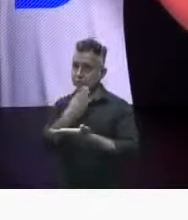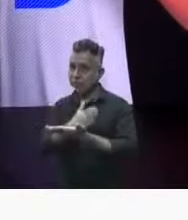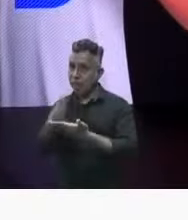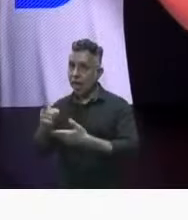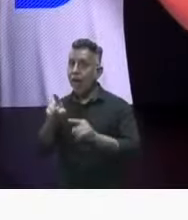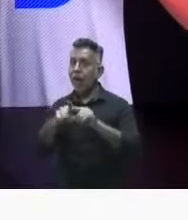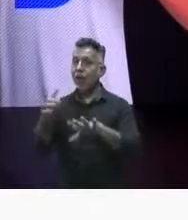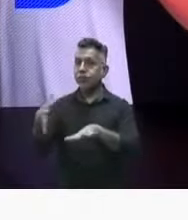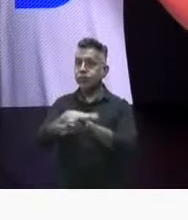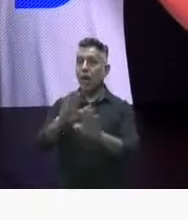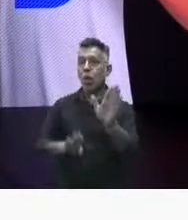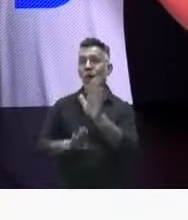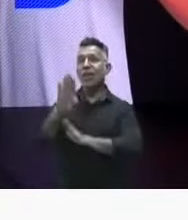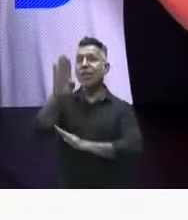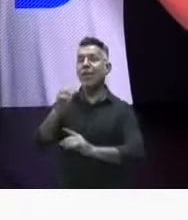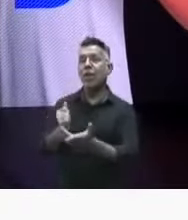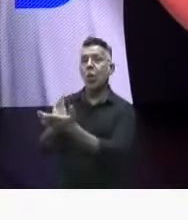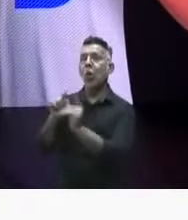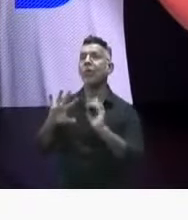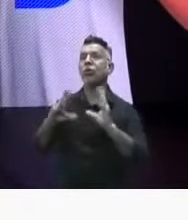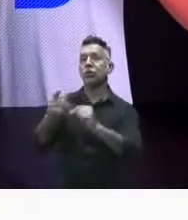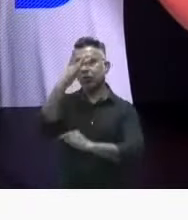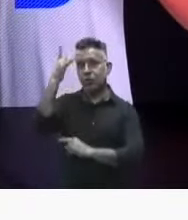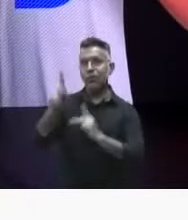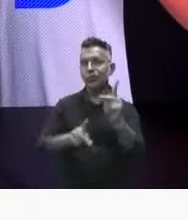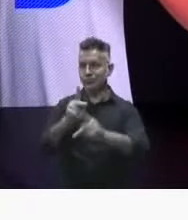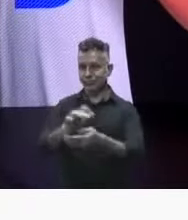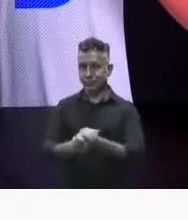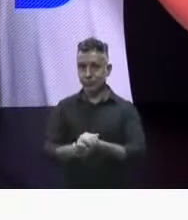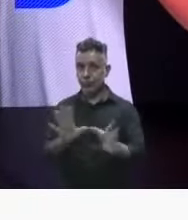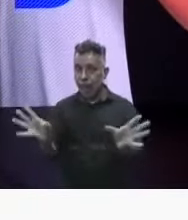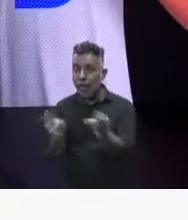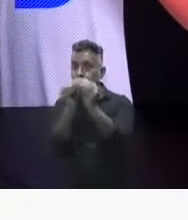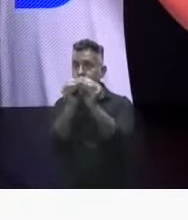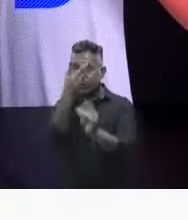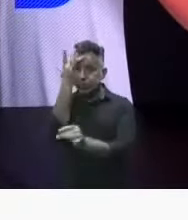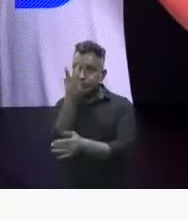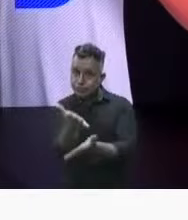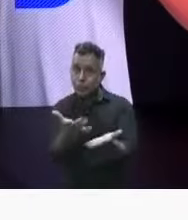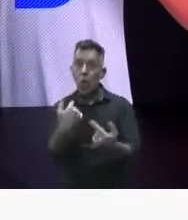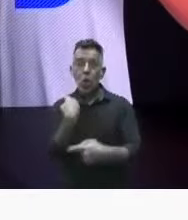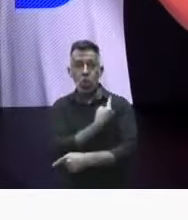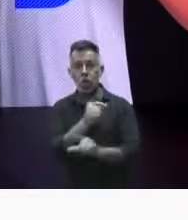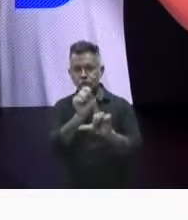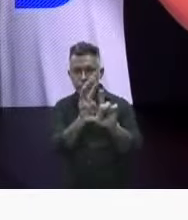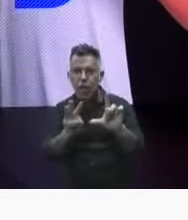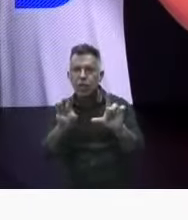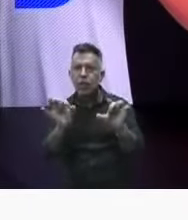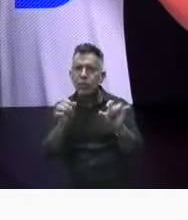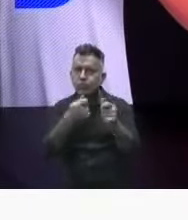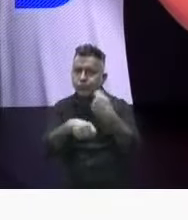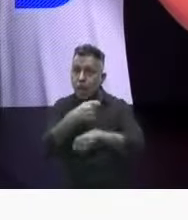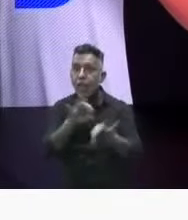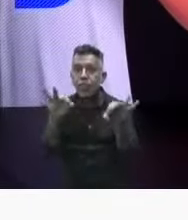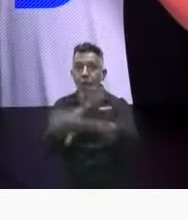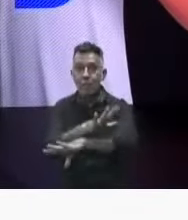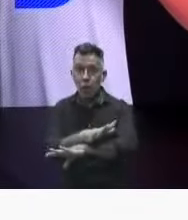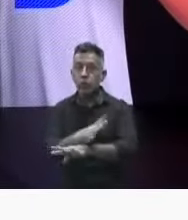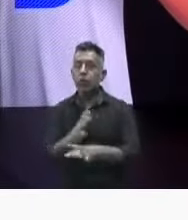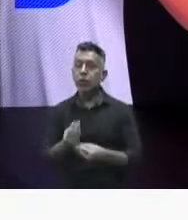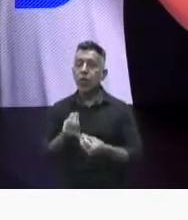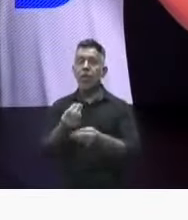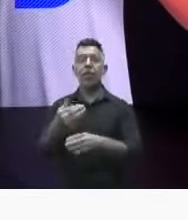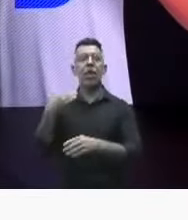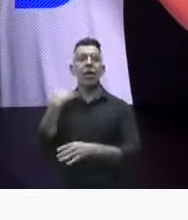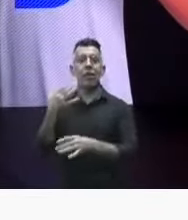e o crescimento de consumo dessa população. E vai endividar a galera. Resumindo, pessoal, nossa plataforma está pronta para